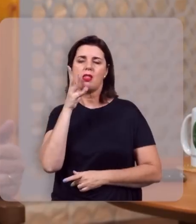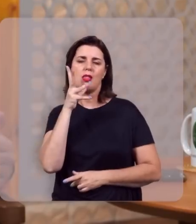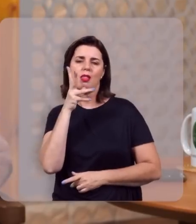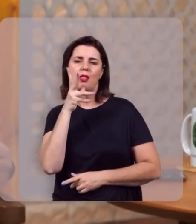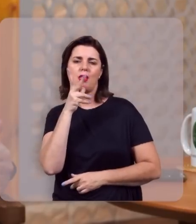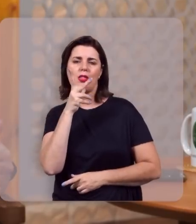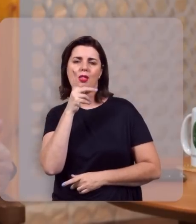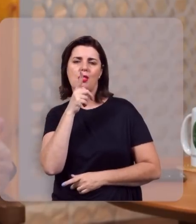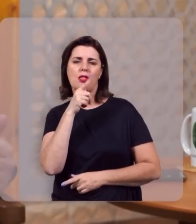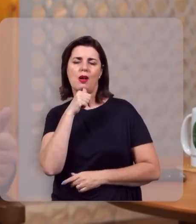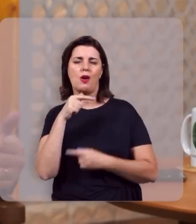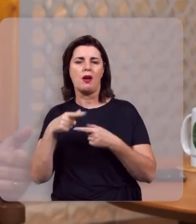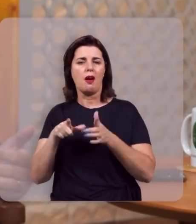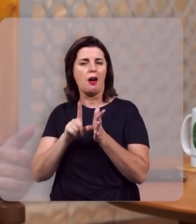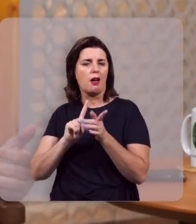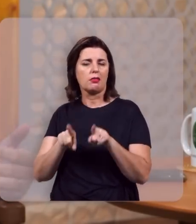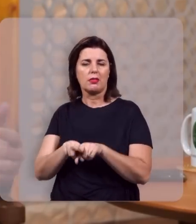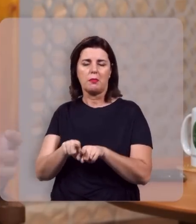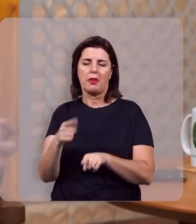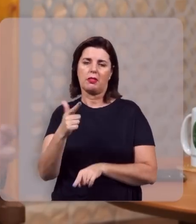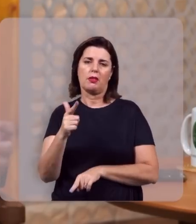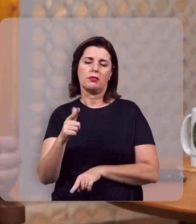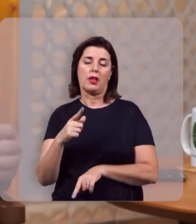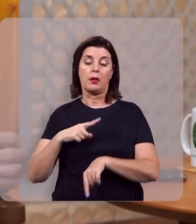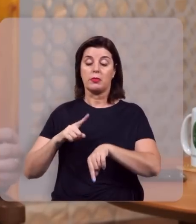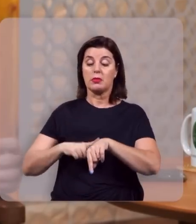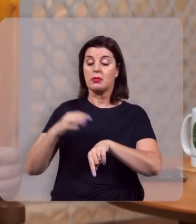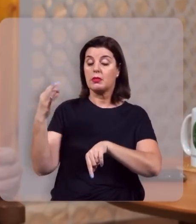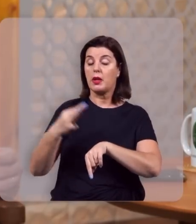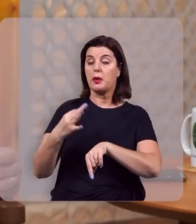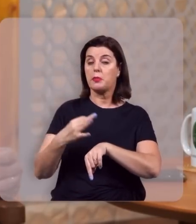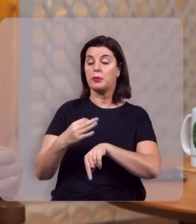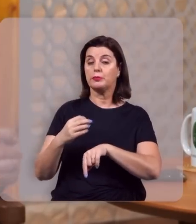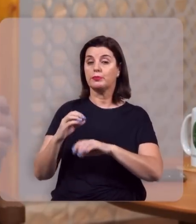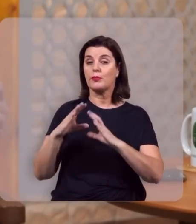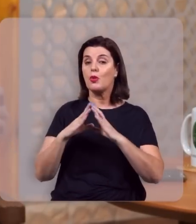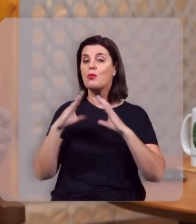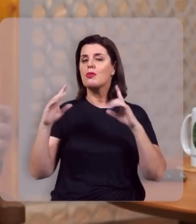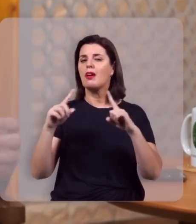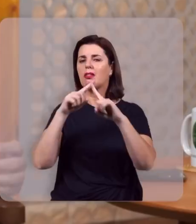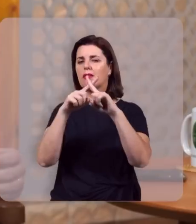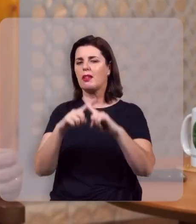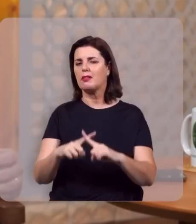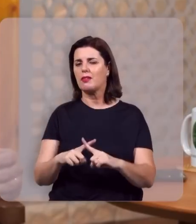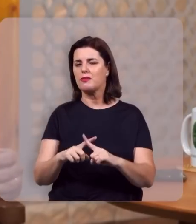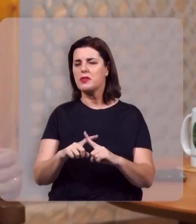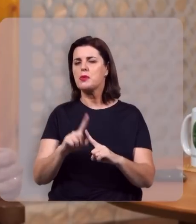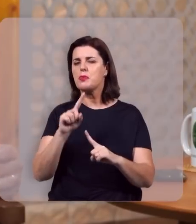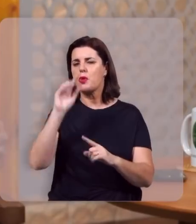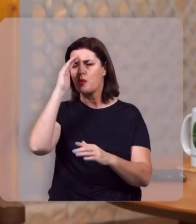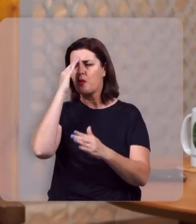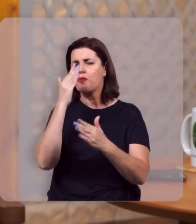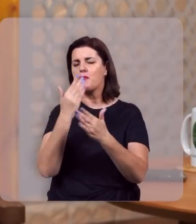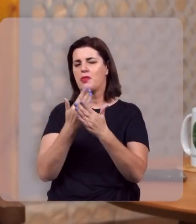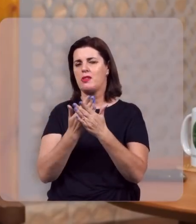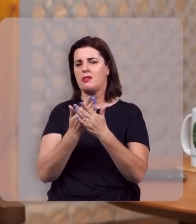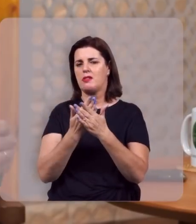exato, ele não tarda e ele não se adianta, é naquele momento. O grande desafio, então,